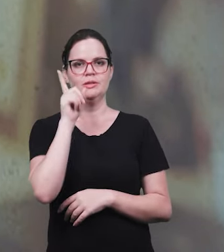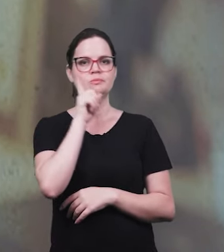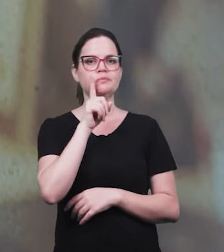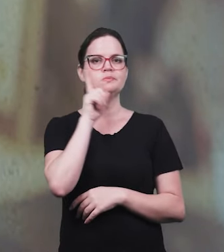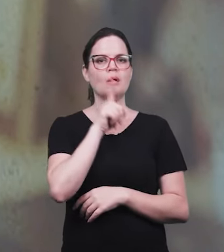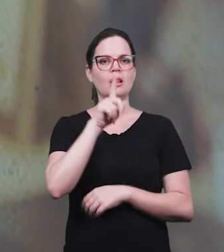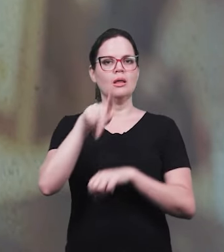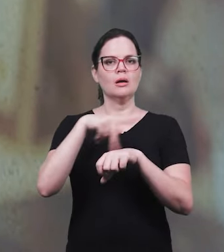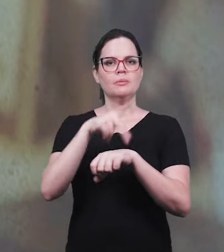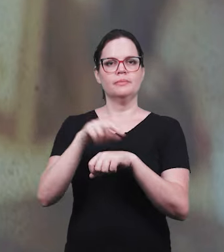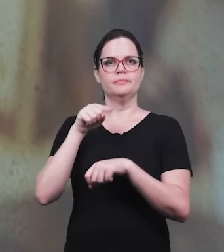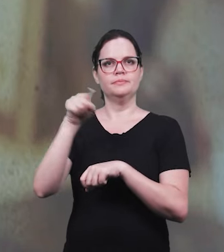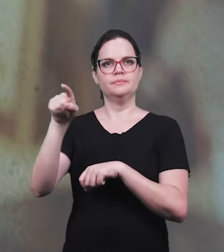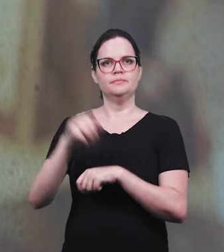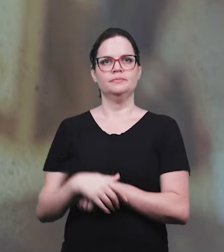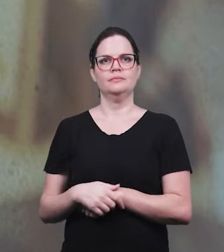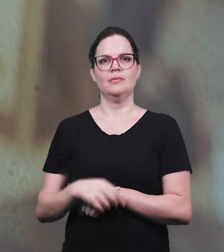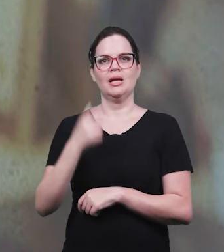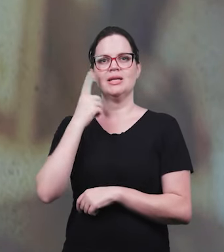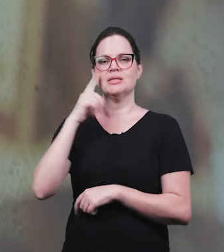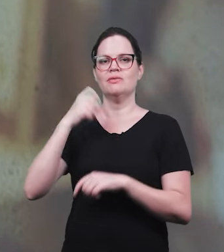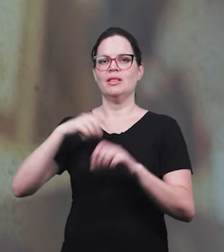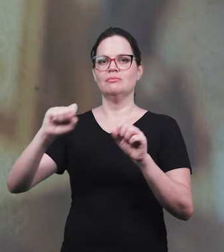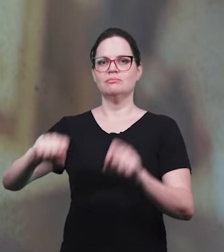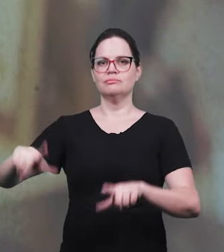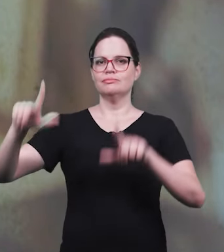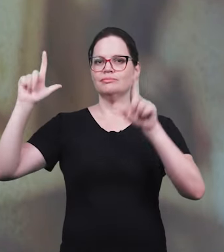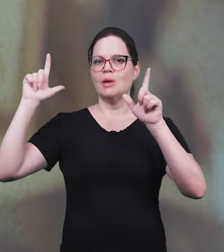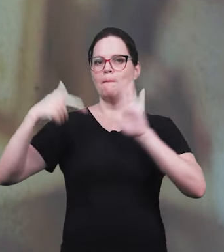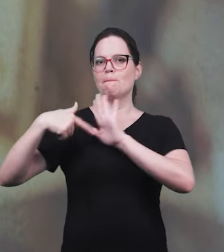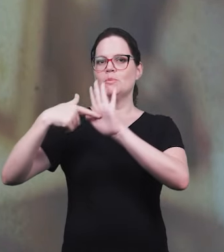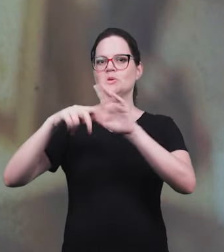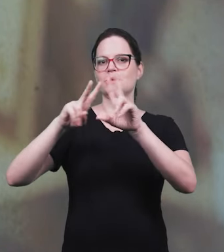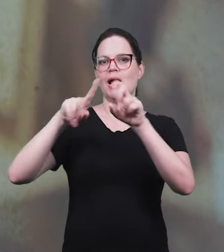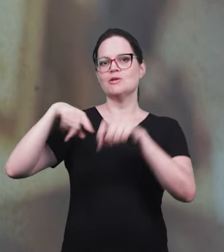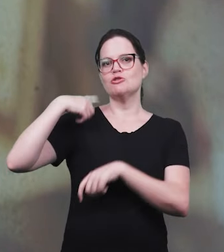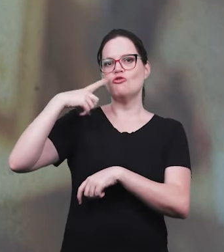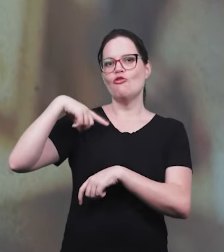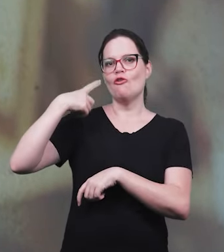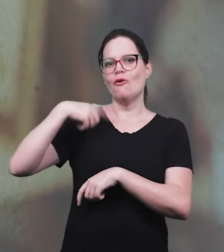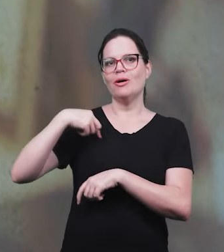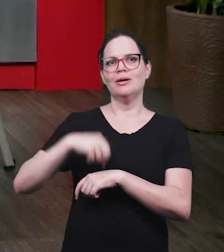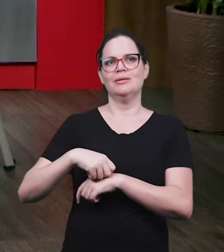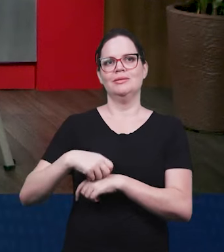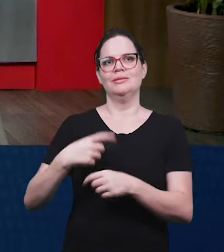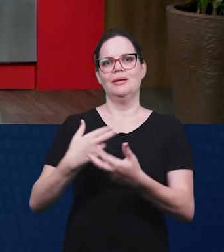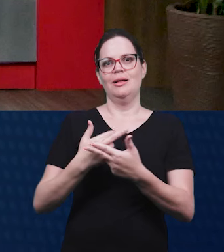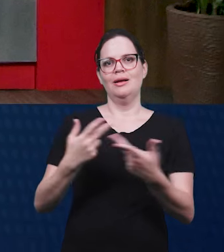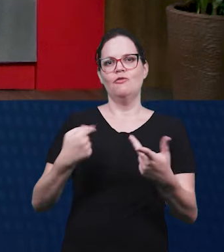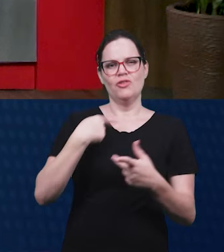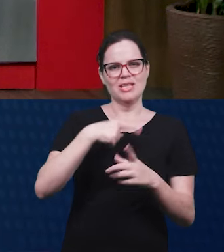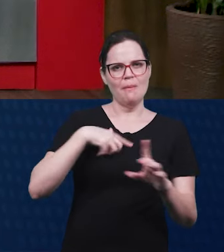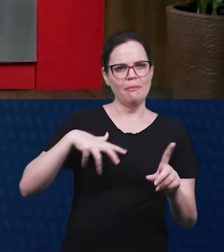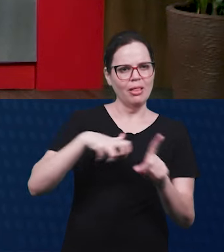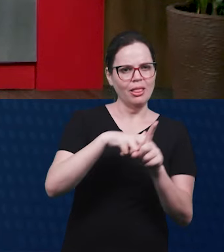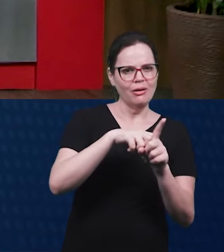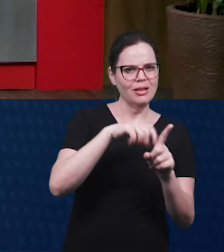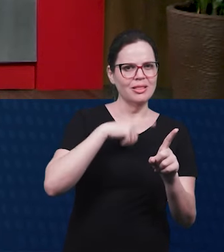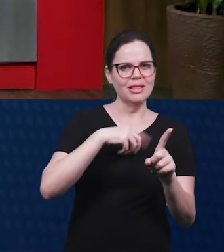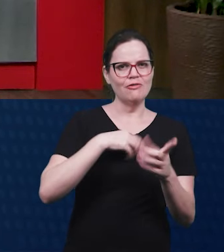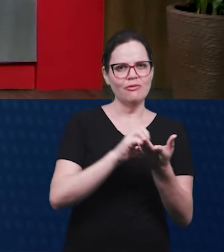Unidos, você passa na rua, tem um outdoor enorme. Escritório de advogado, né? Aqui nós temos um limite. Bateu o carro,